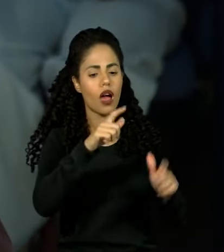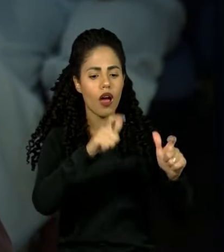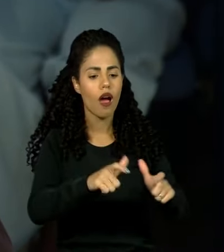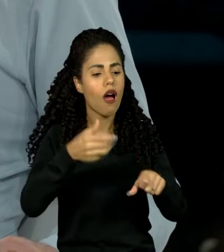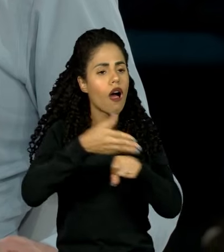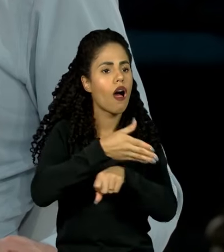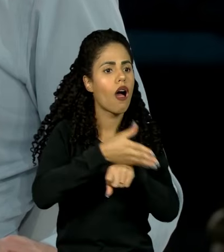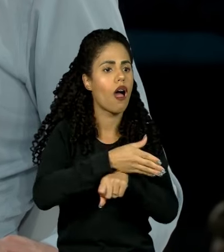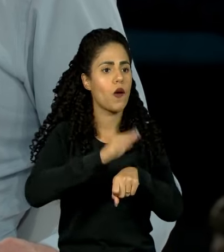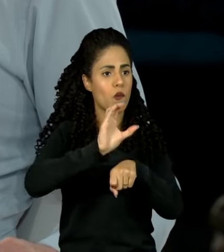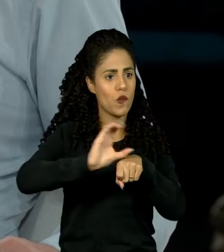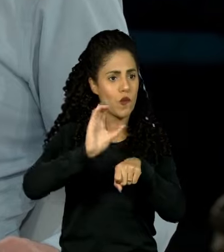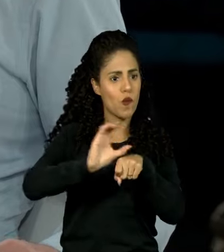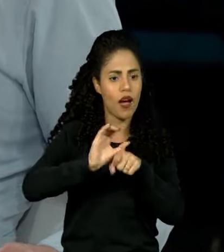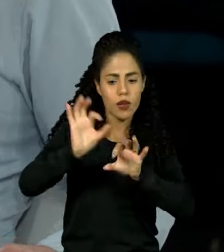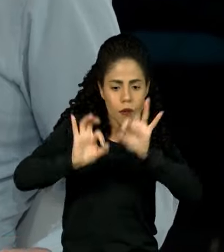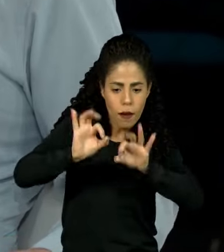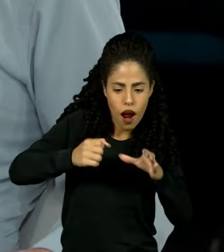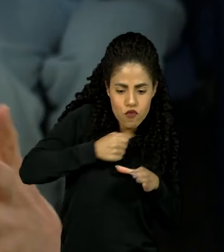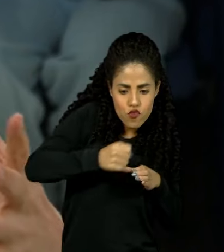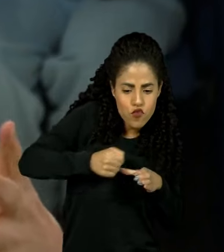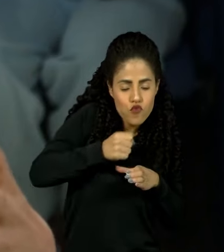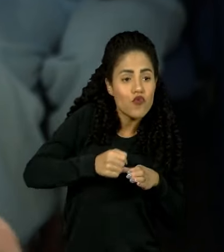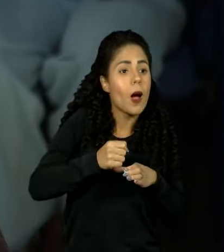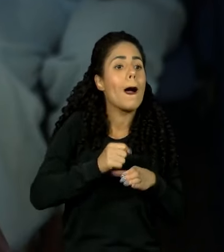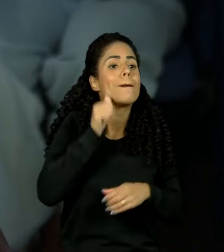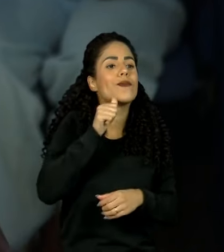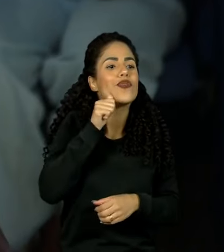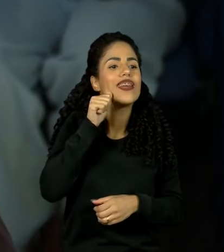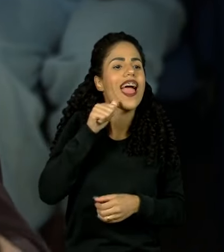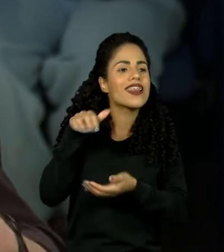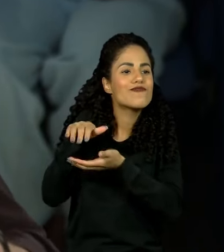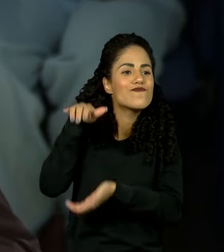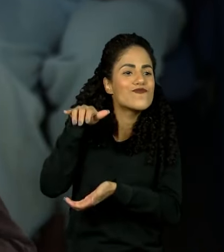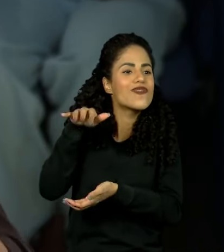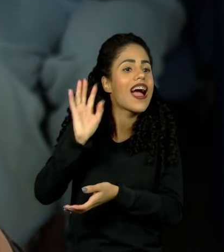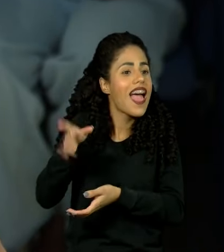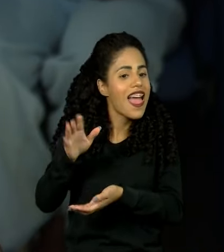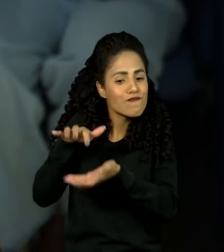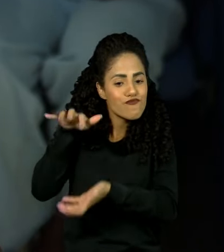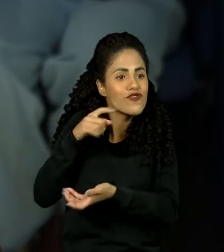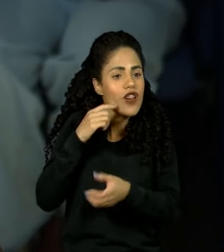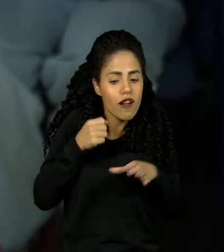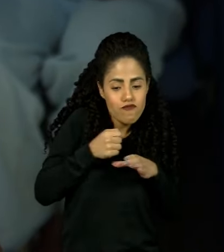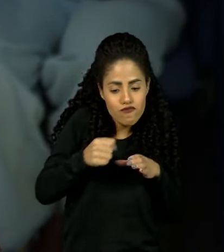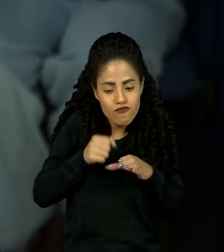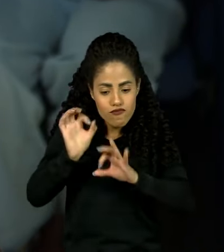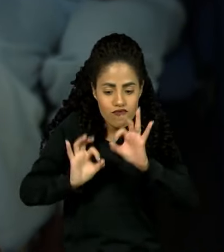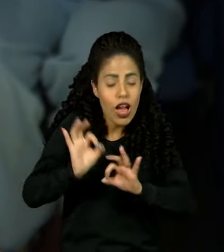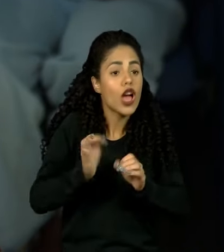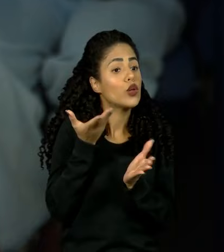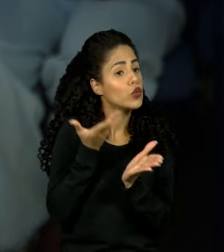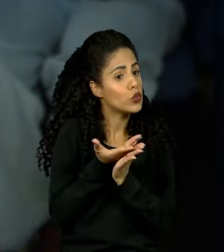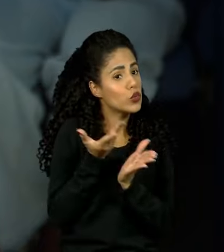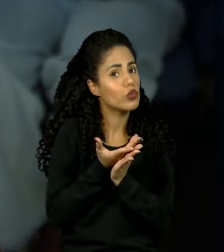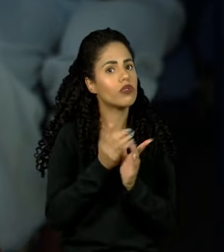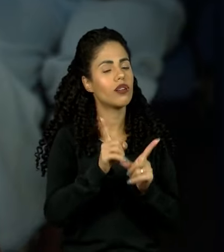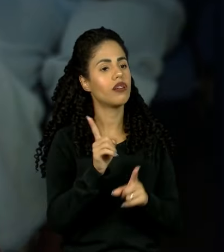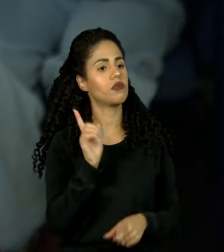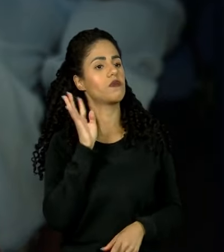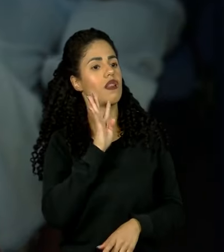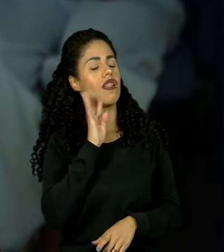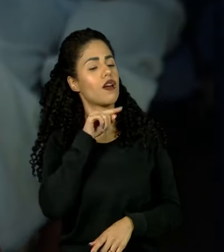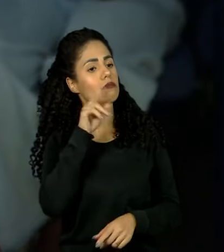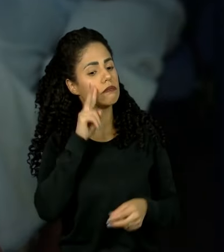curso chamado quentinha de milhões né que eram senhoras ISO e algumas mais velhas até e aqui tem uma coisa dessa